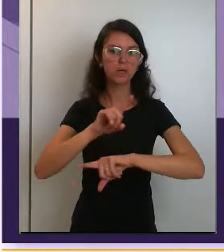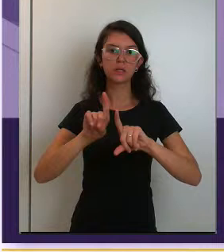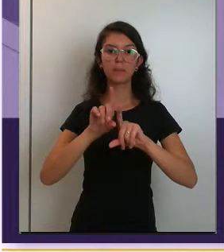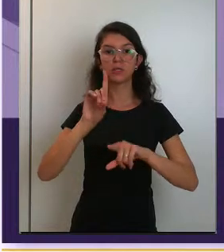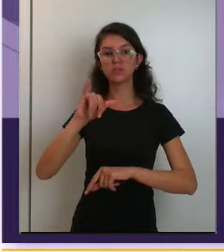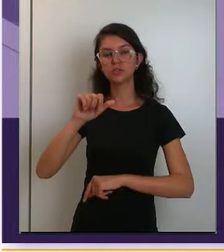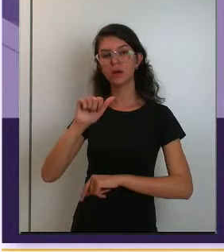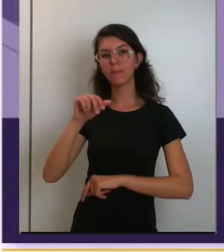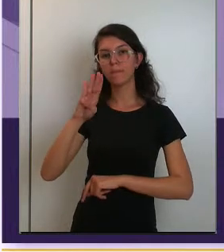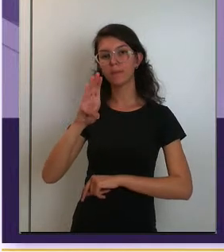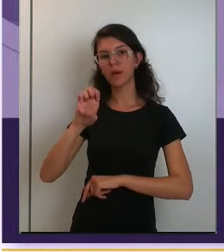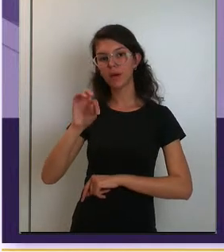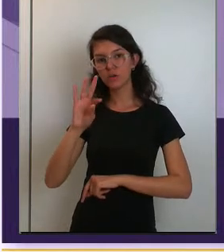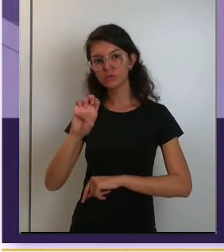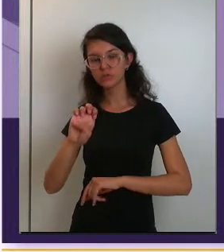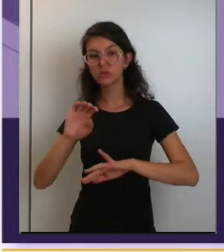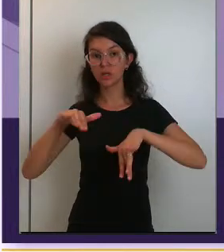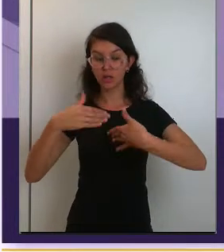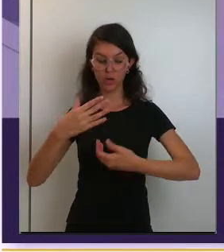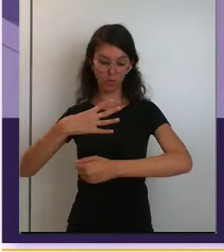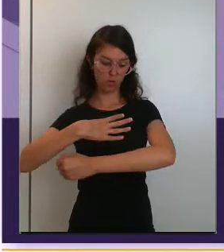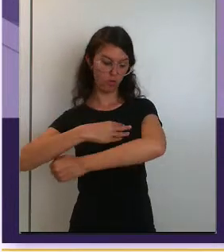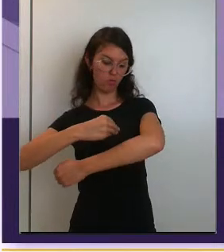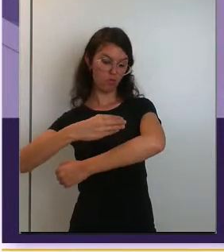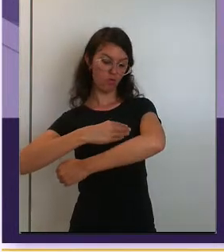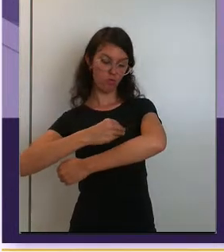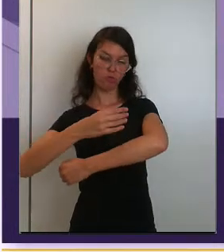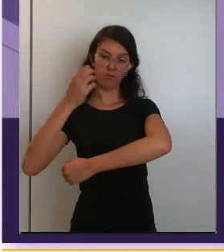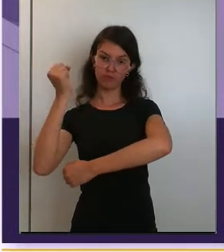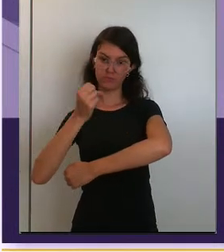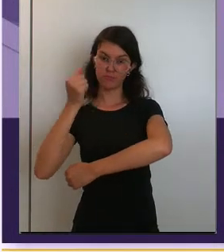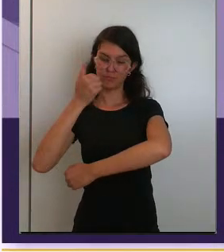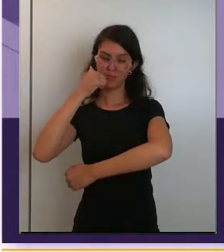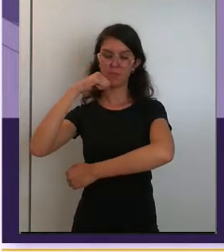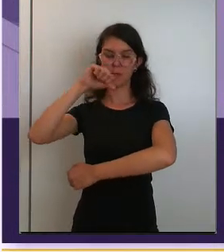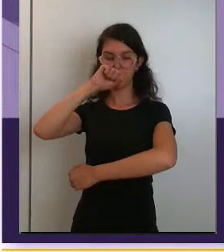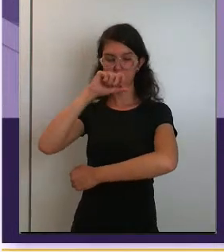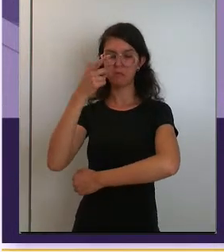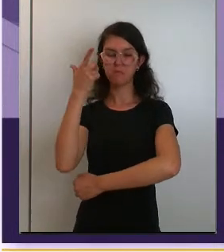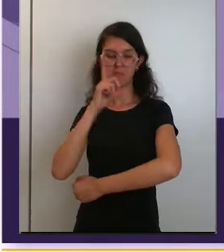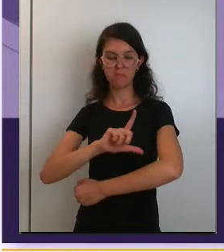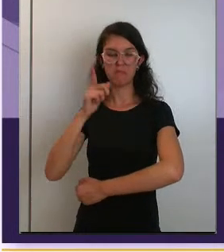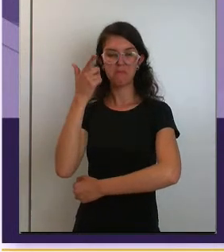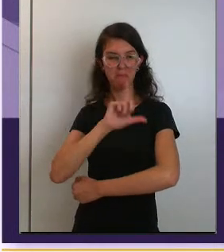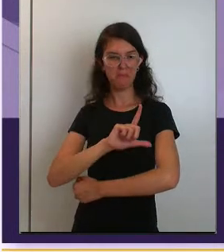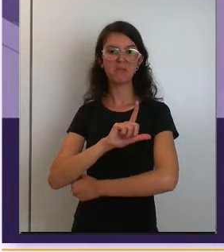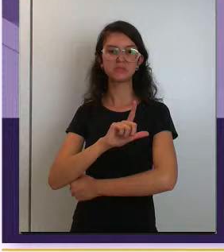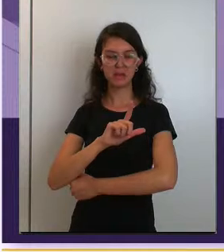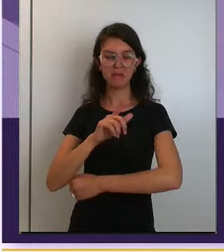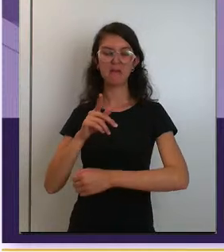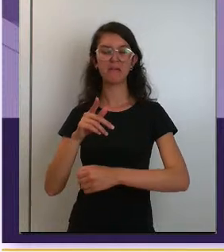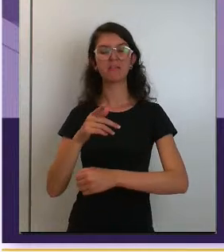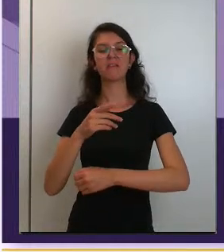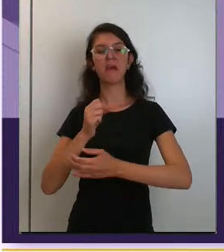hipertensão, né? Então, o aleitamento materno continuado tem esse ganho, provê esse ganho para a criança,